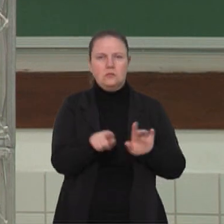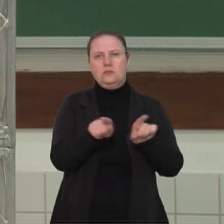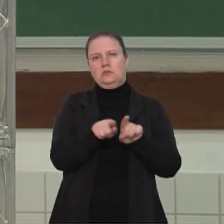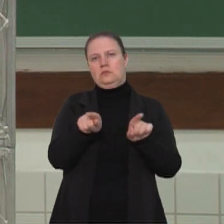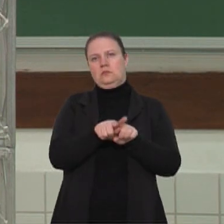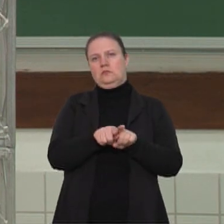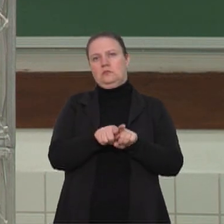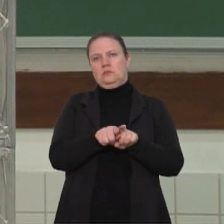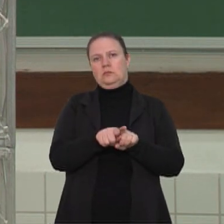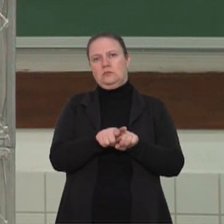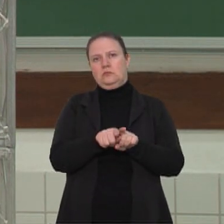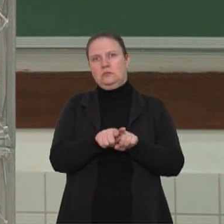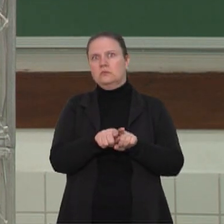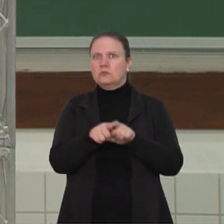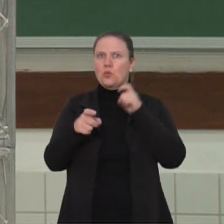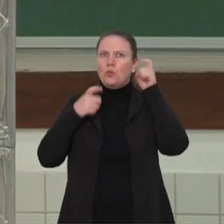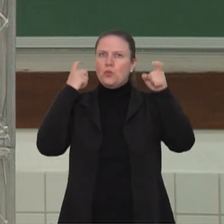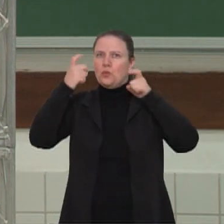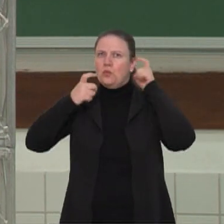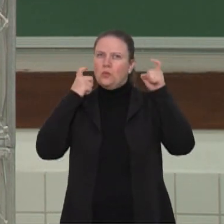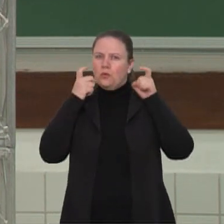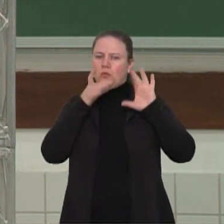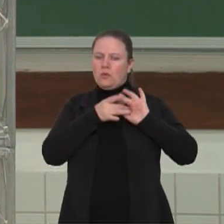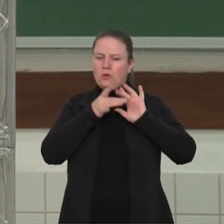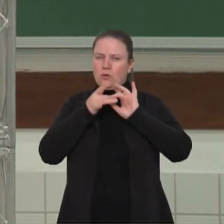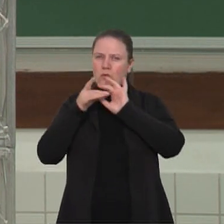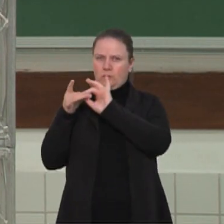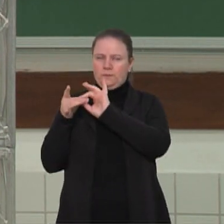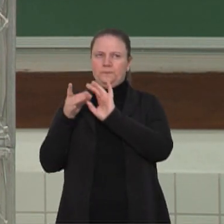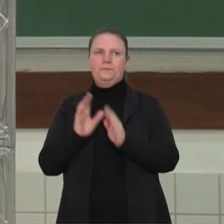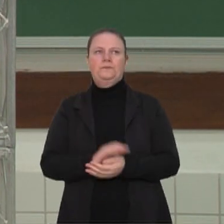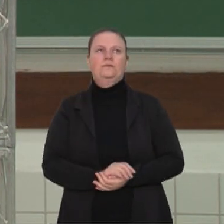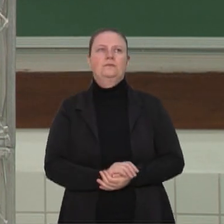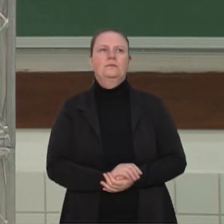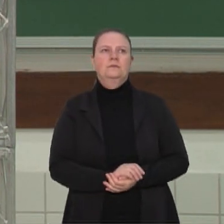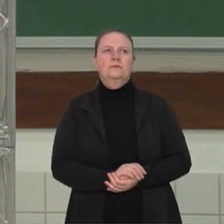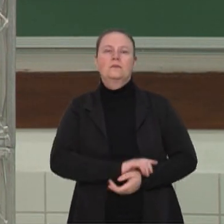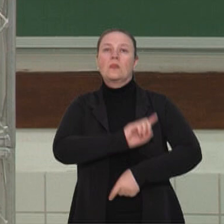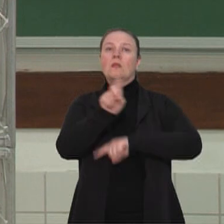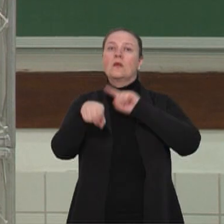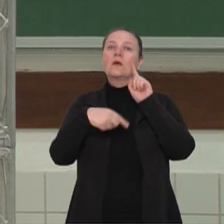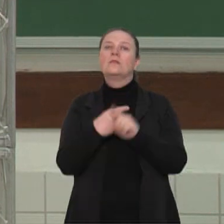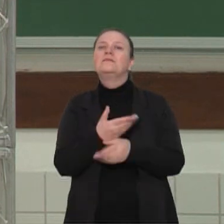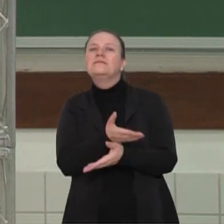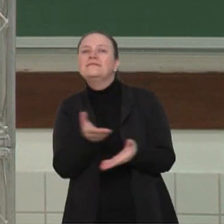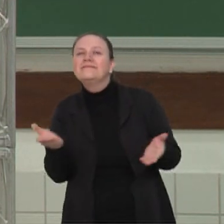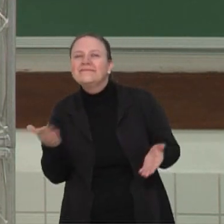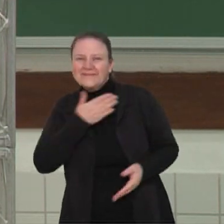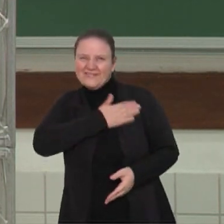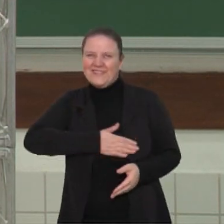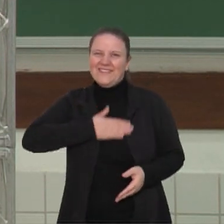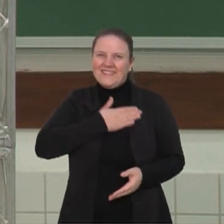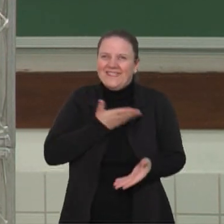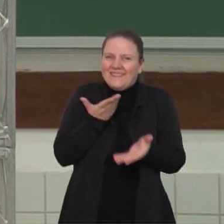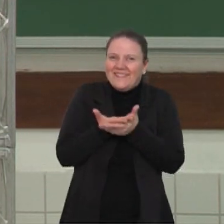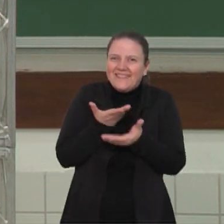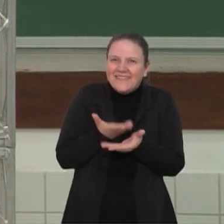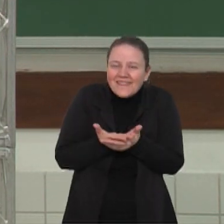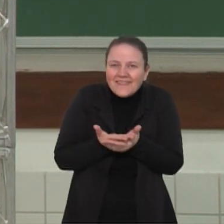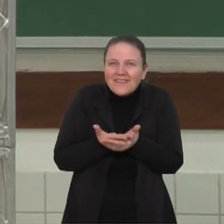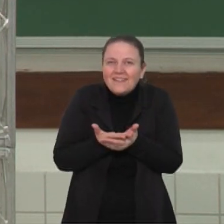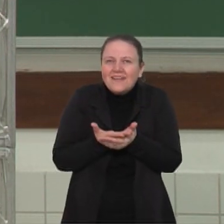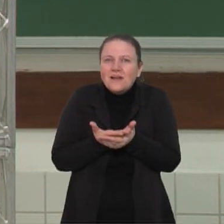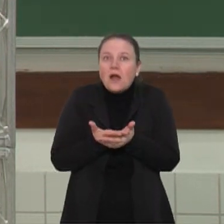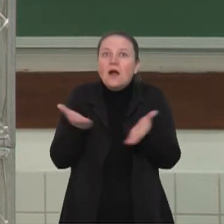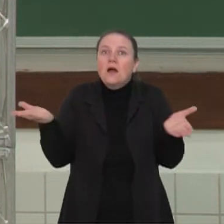e também preocupar-se com elementos da coerência e coesão. Tudo bem? E aí, pessoal, gostaram dessa aula? Vocês